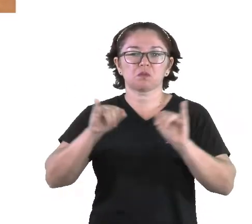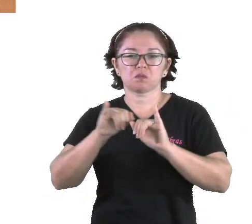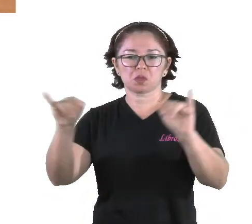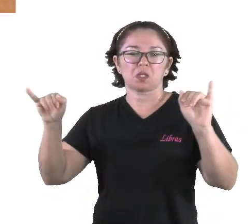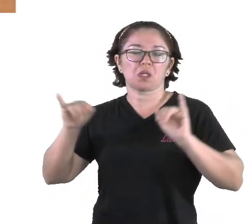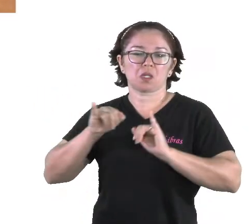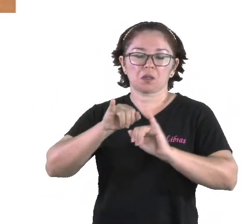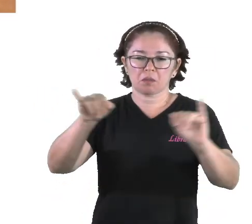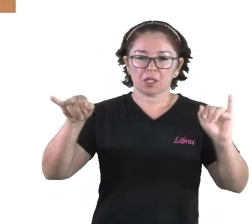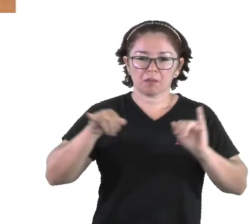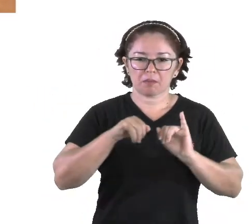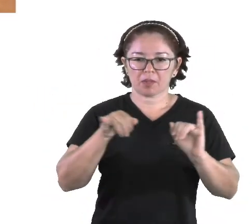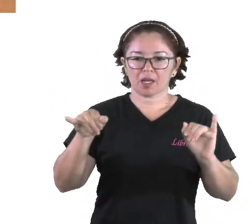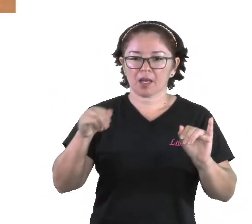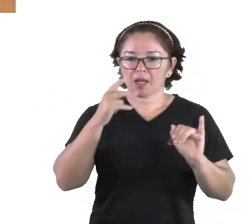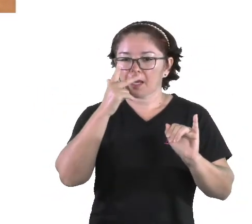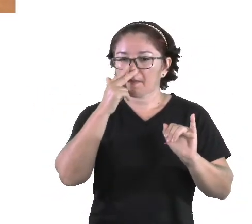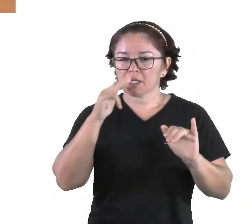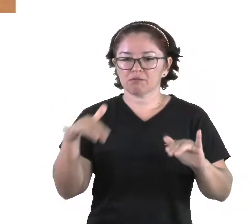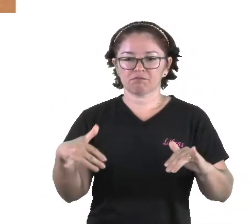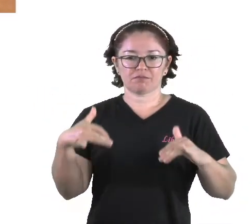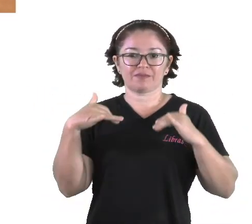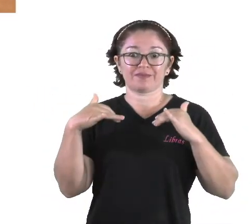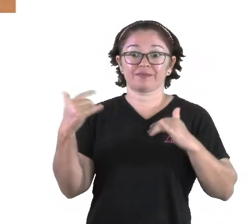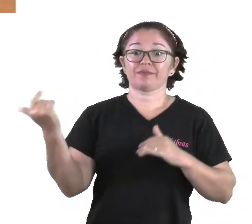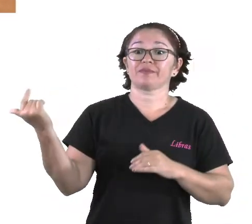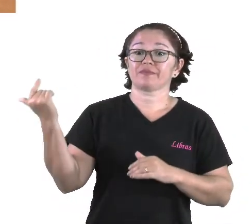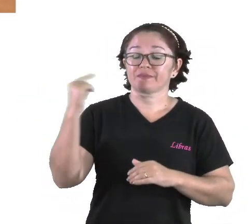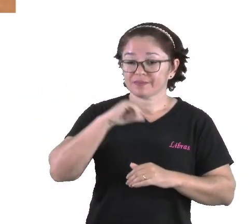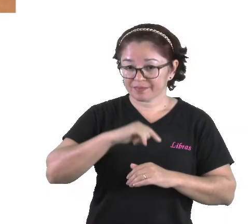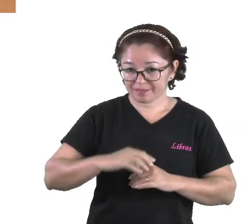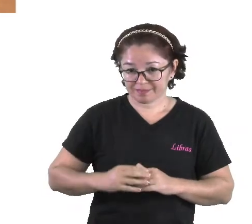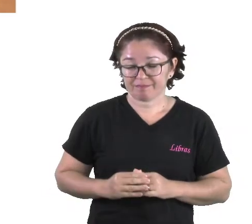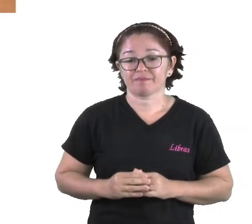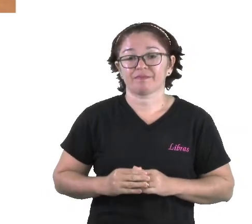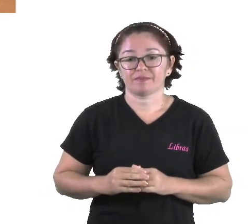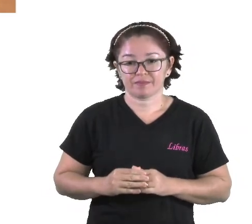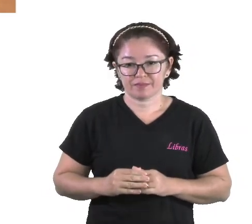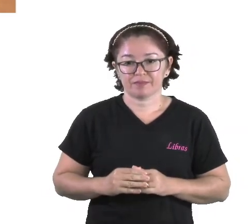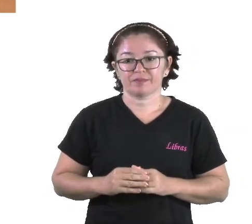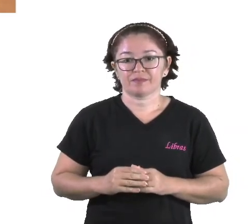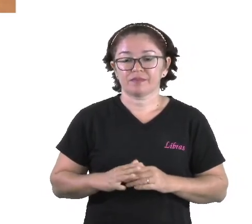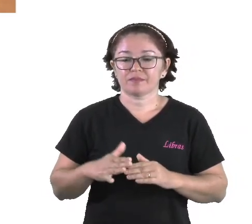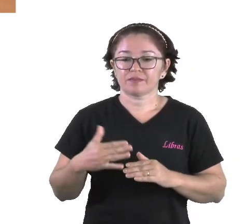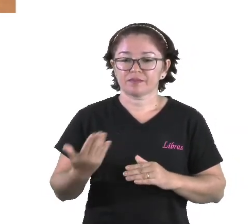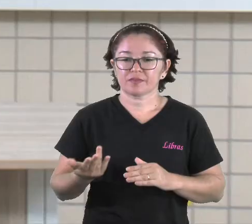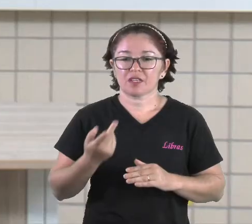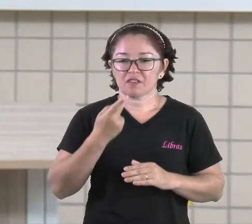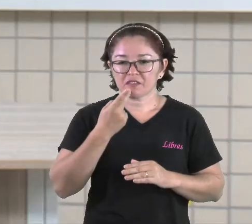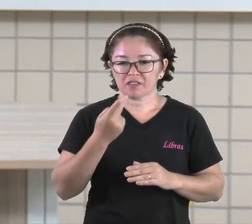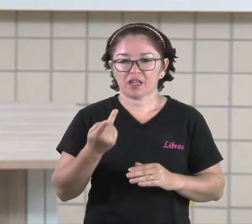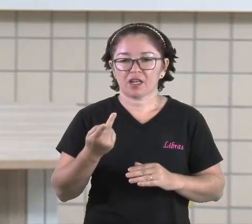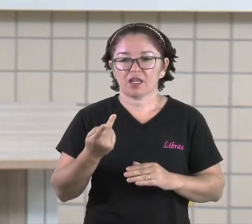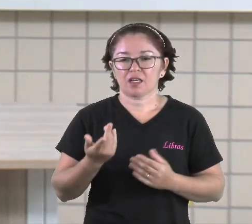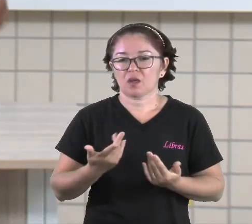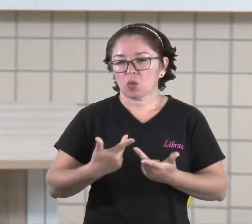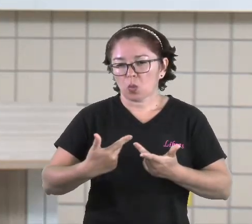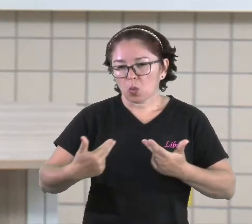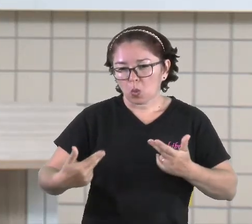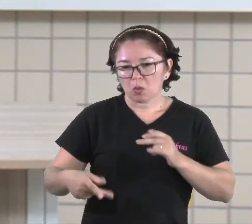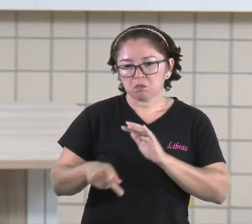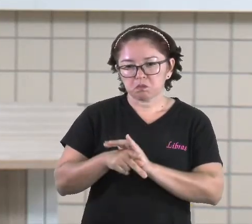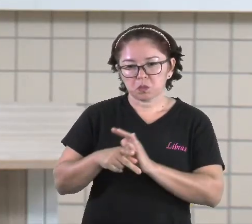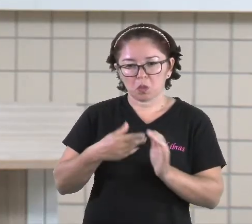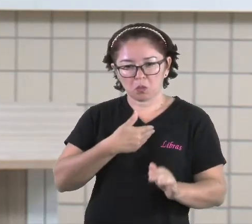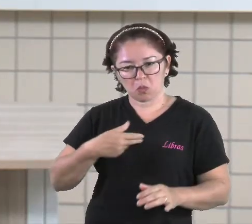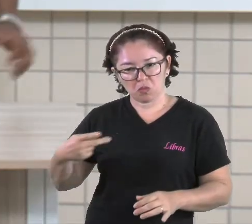propaganda e imprensa objetivava essa questão de fortalecer e difundir aquilo, então, as ideias do